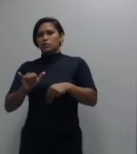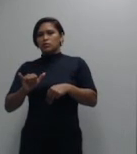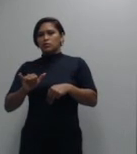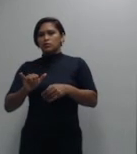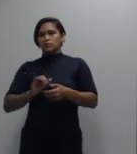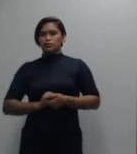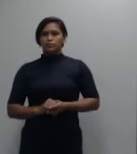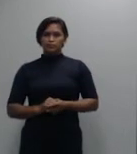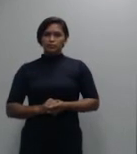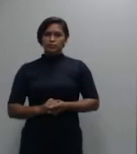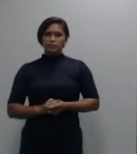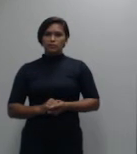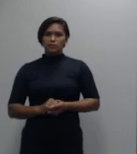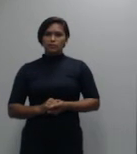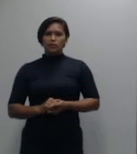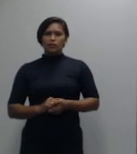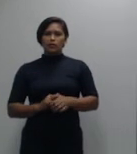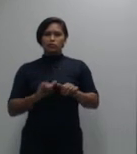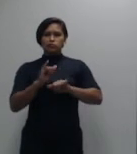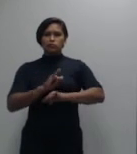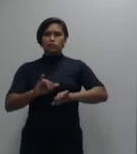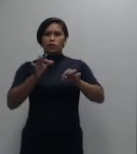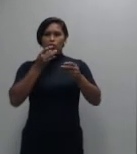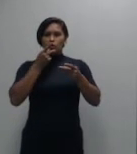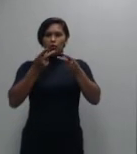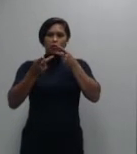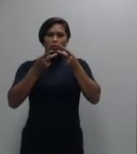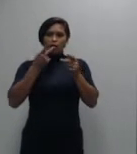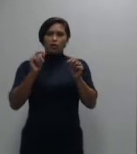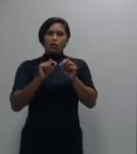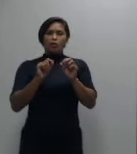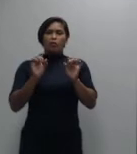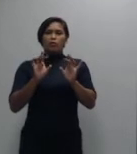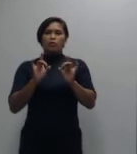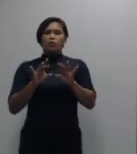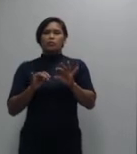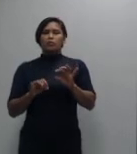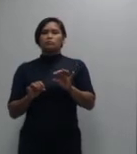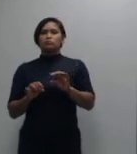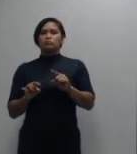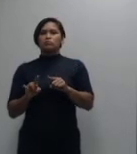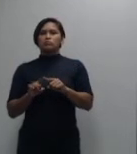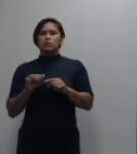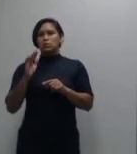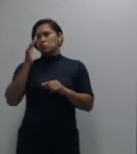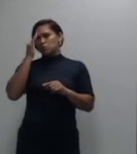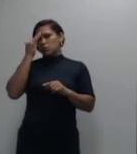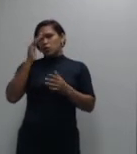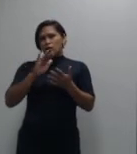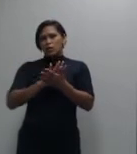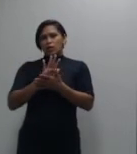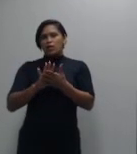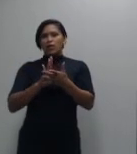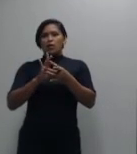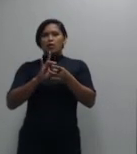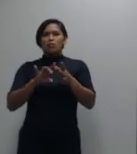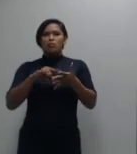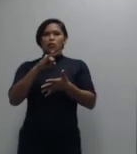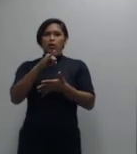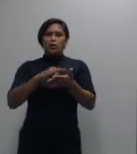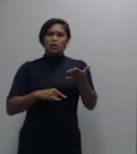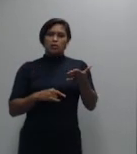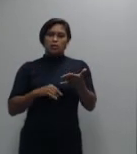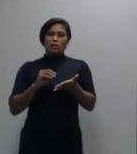agora foi ela lançou o comentário quando fez destaque no sentido de que eu não havia liberado o documento